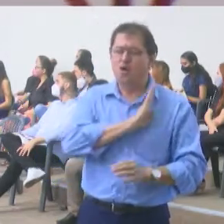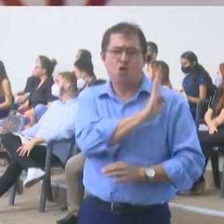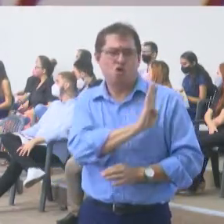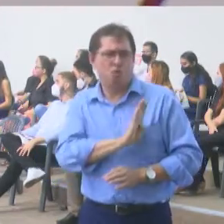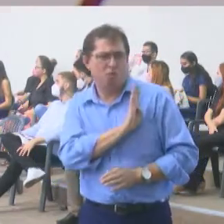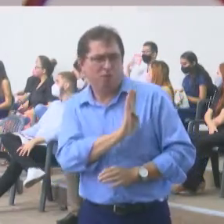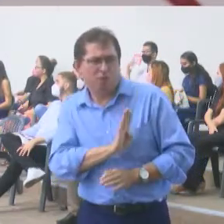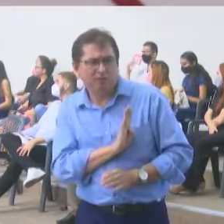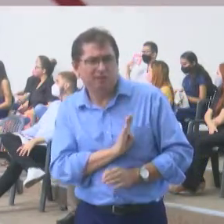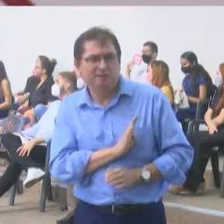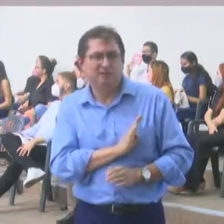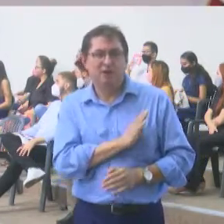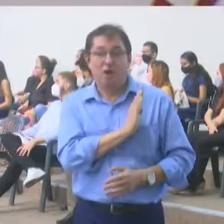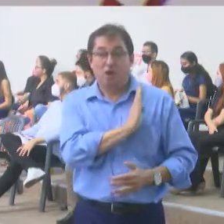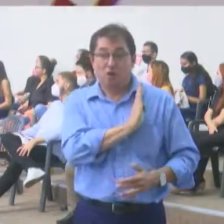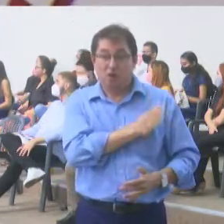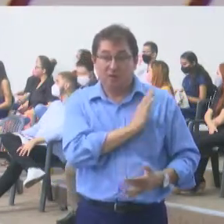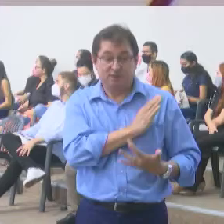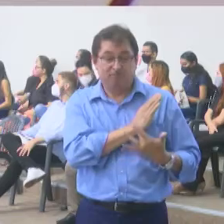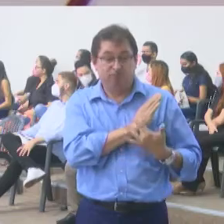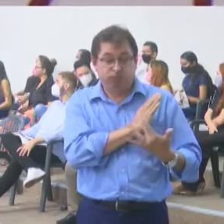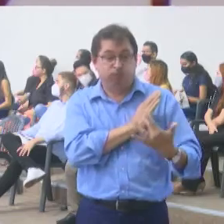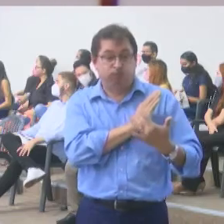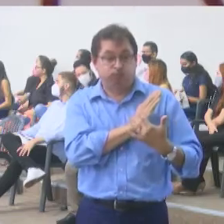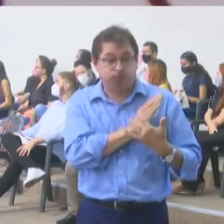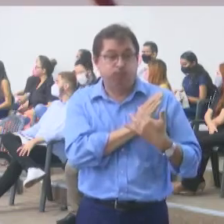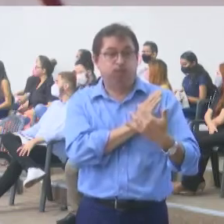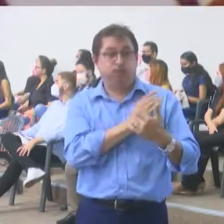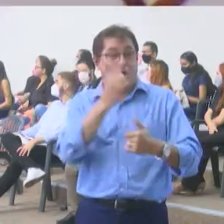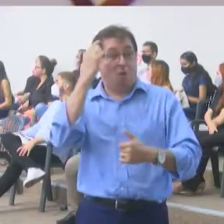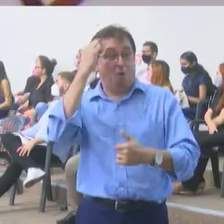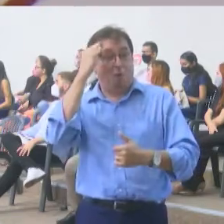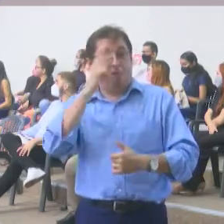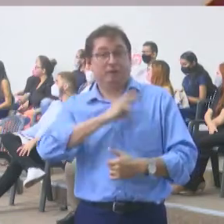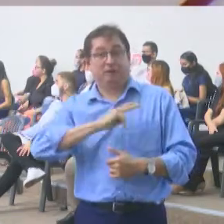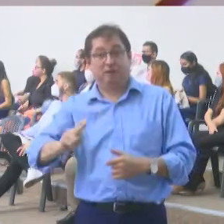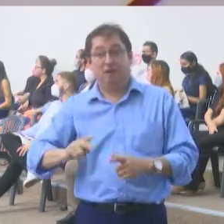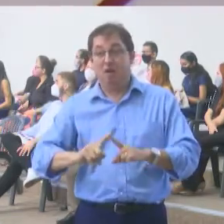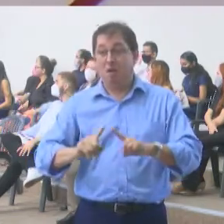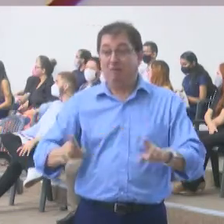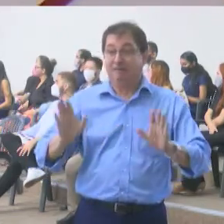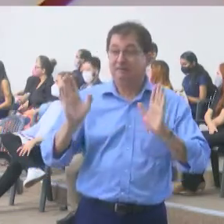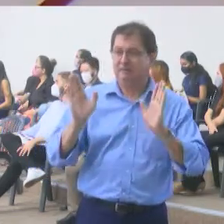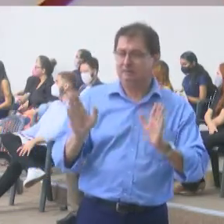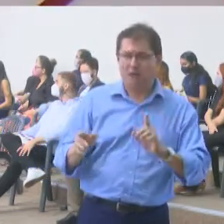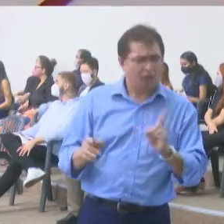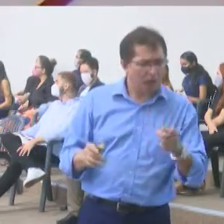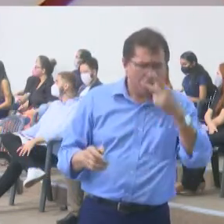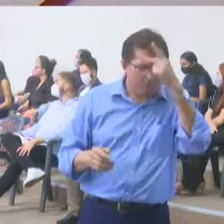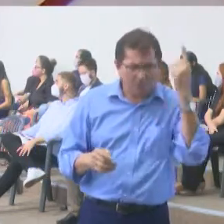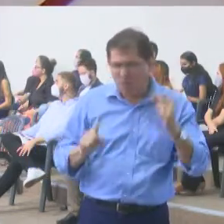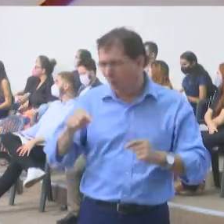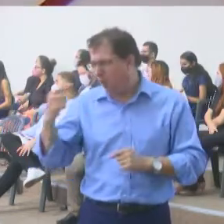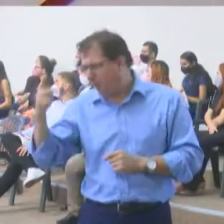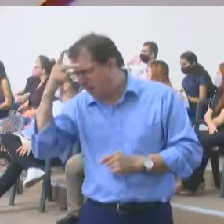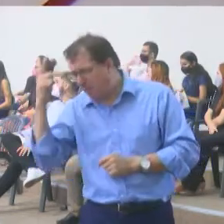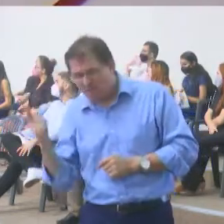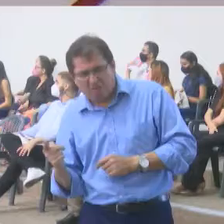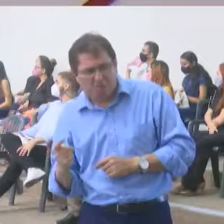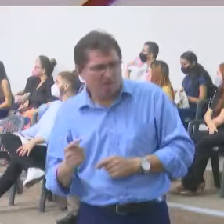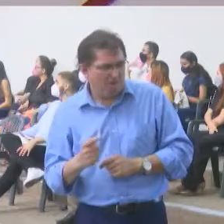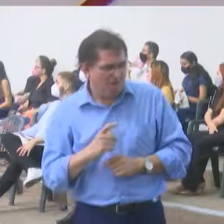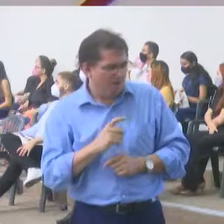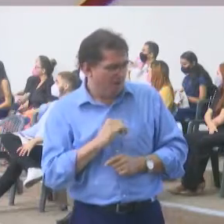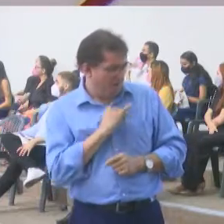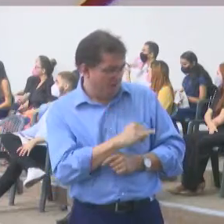coração batendo, pensando no casamento, pensando em Ruth. De repente, o sumano, o Zé Mané, o fulano que ninguém sabe quem é, diz: olha,